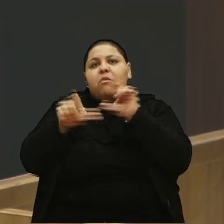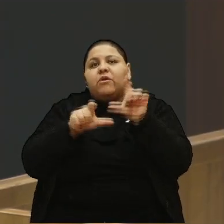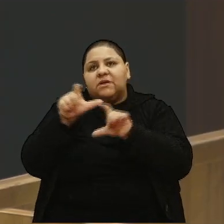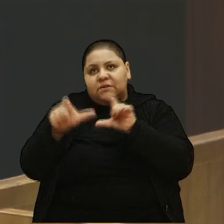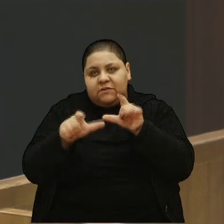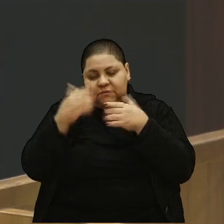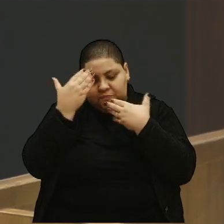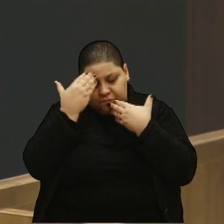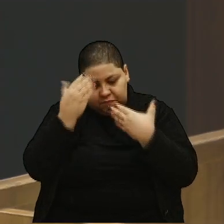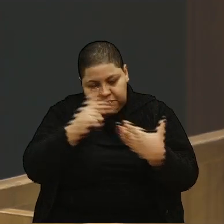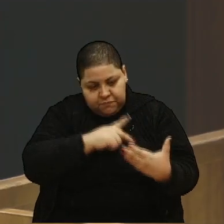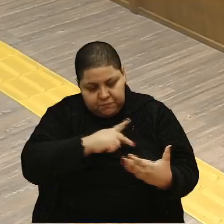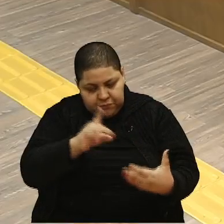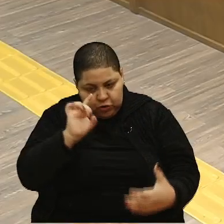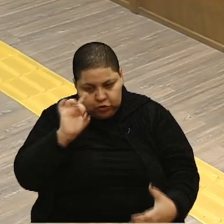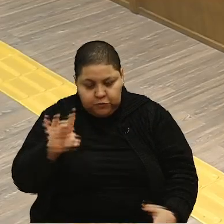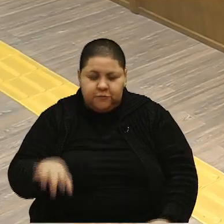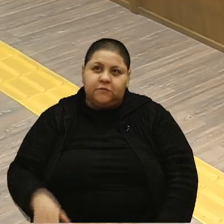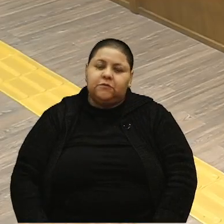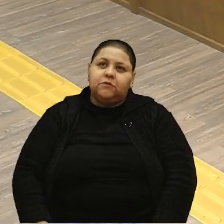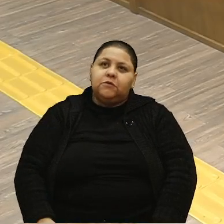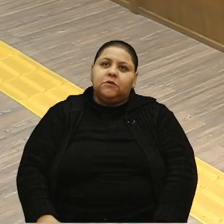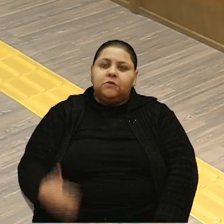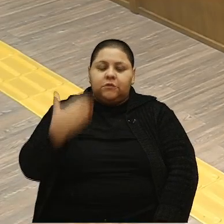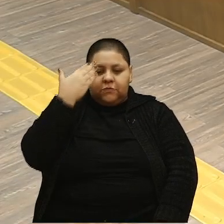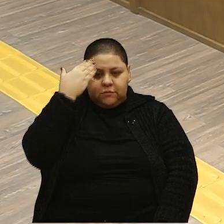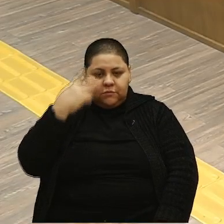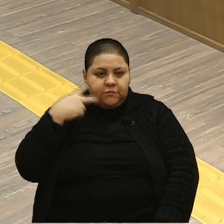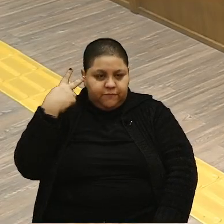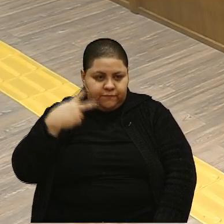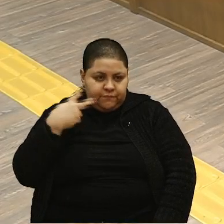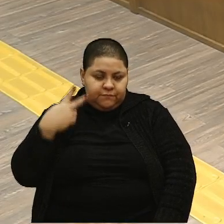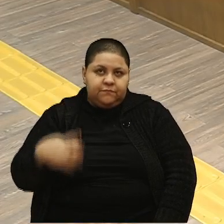Muito obrigado, presidente. Era isso. Obrigado, vereador.